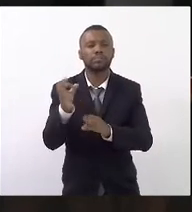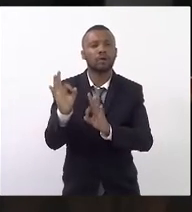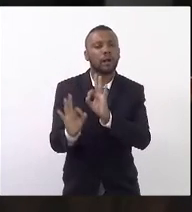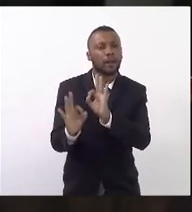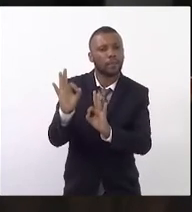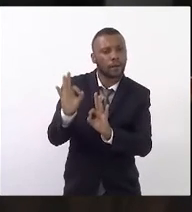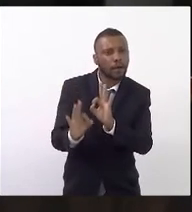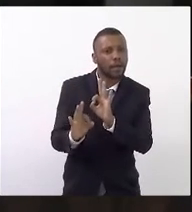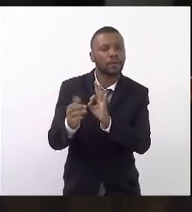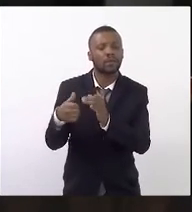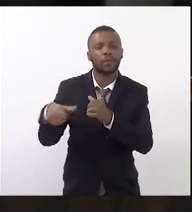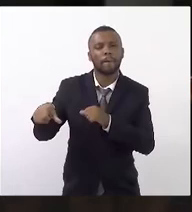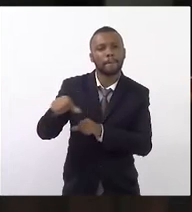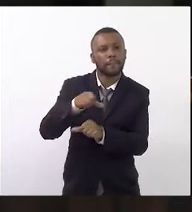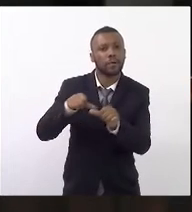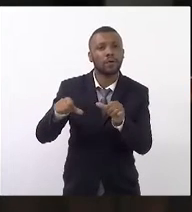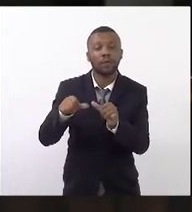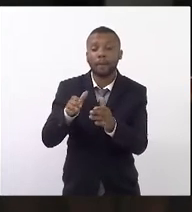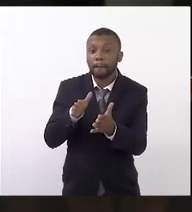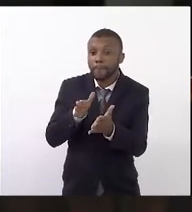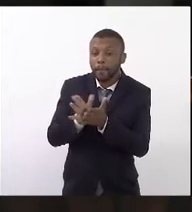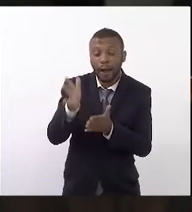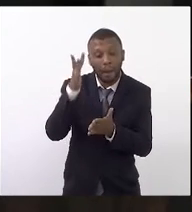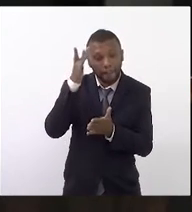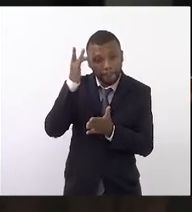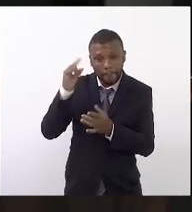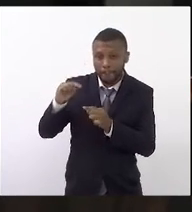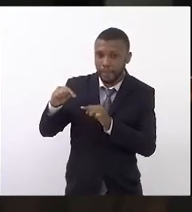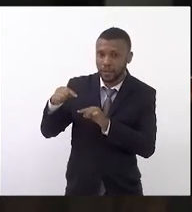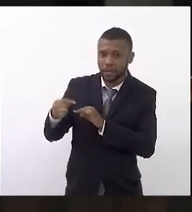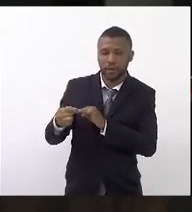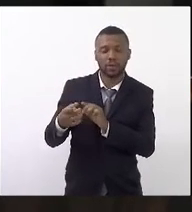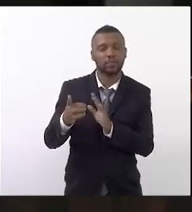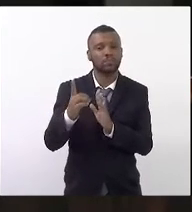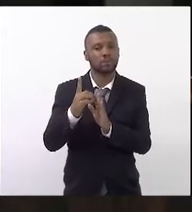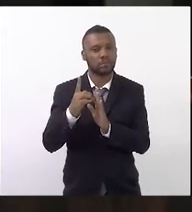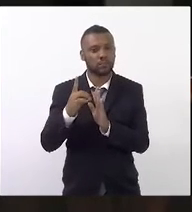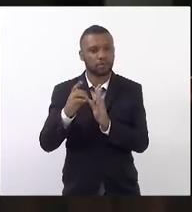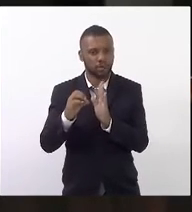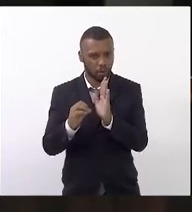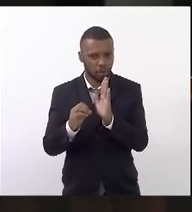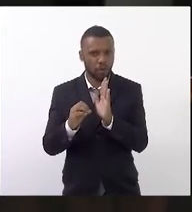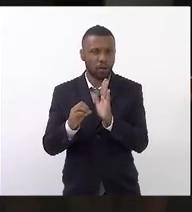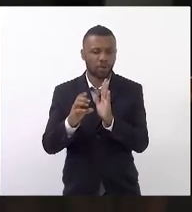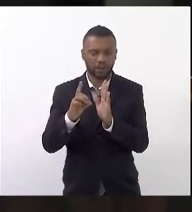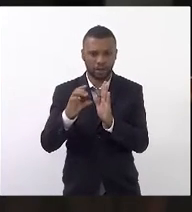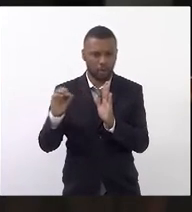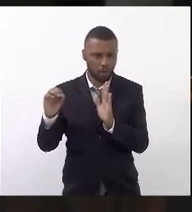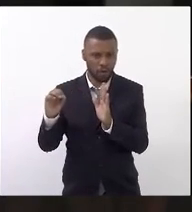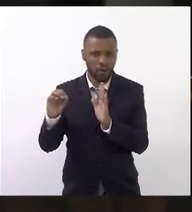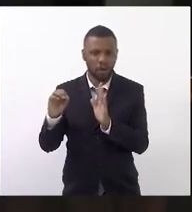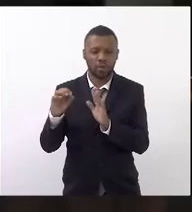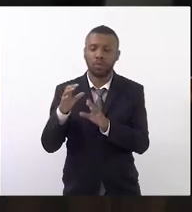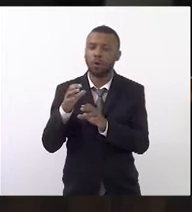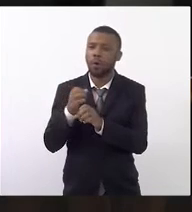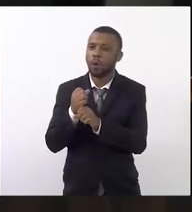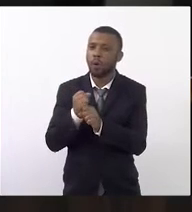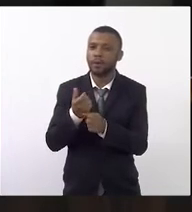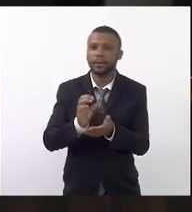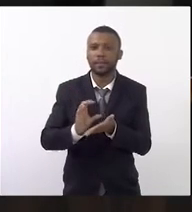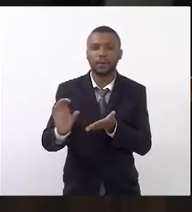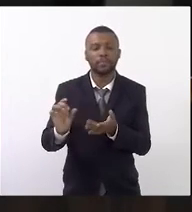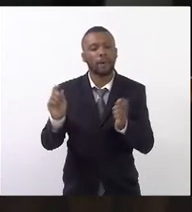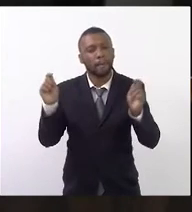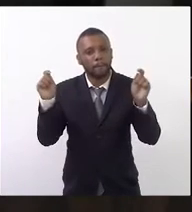um remanejamento publicado amanhã no Diário Oficial do orçamento e poder, possivelmente, pagamento